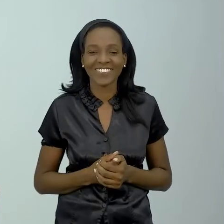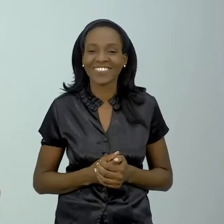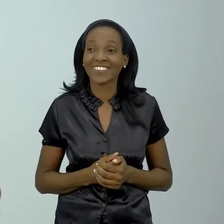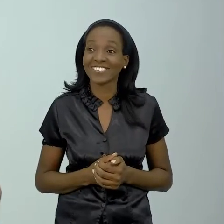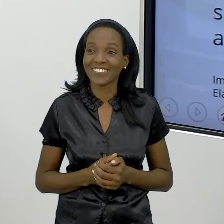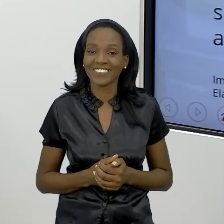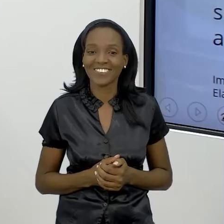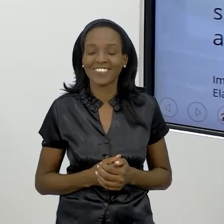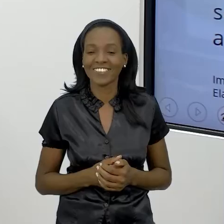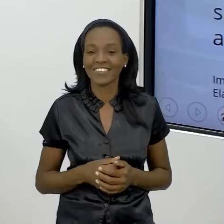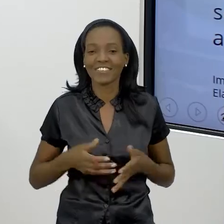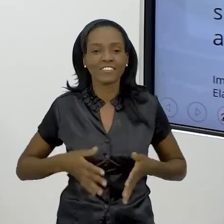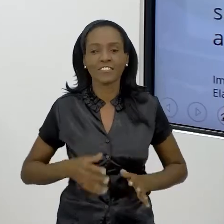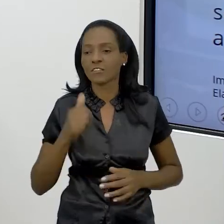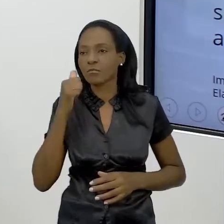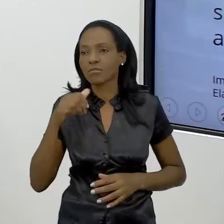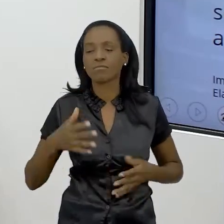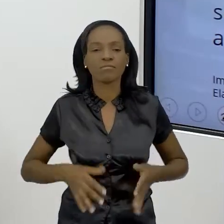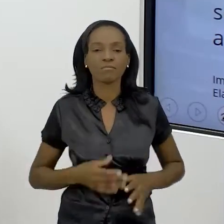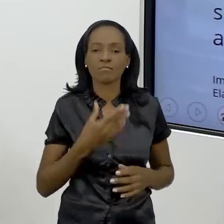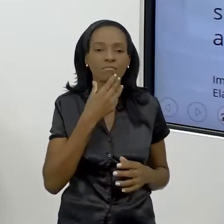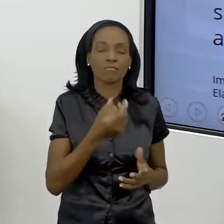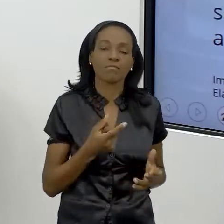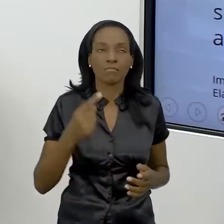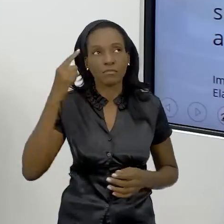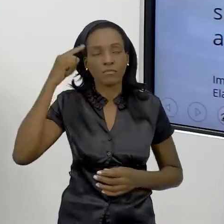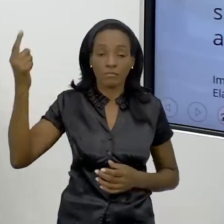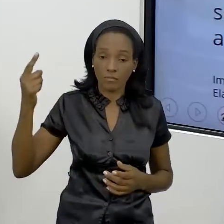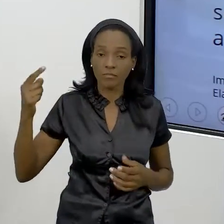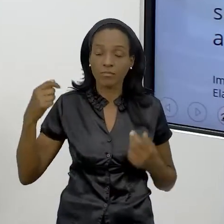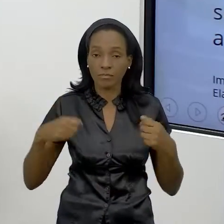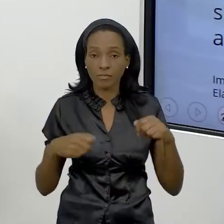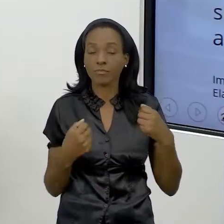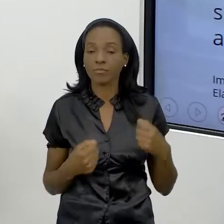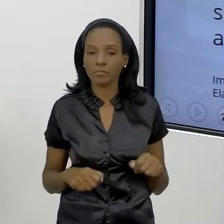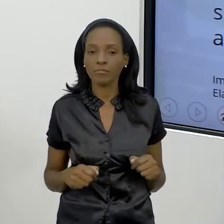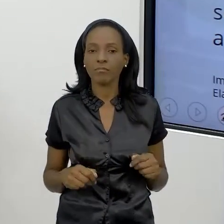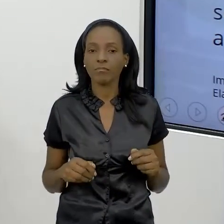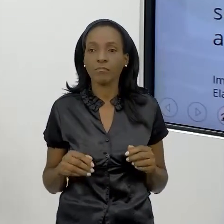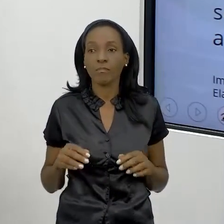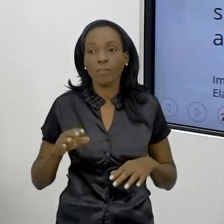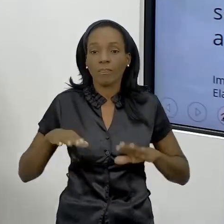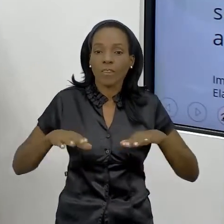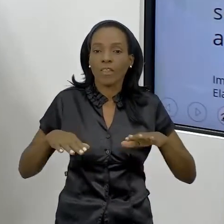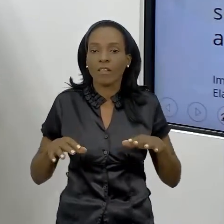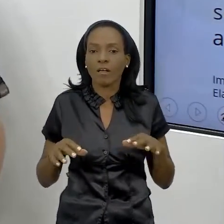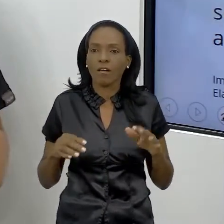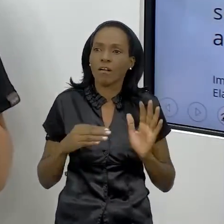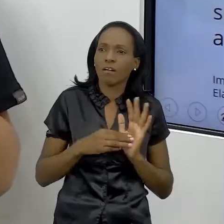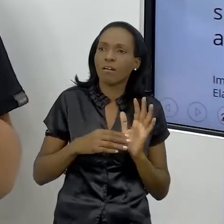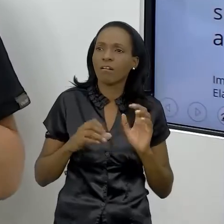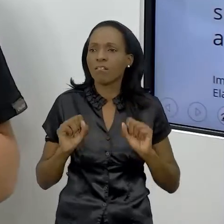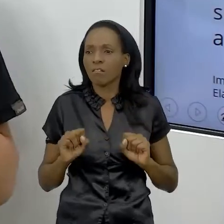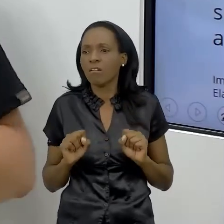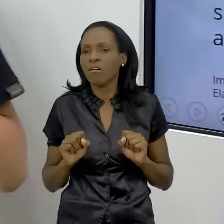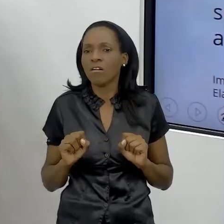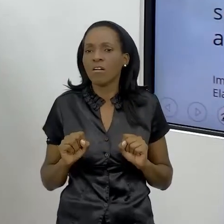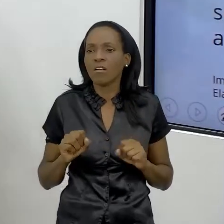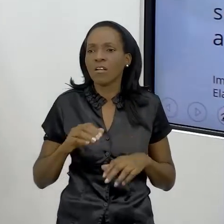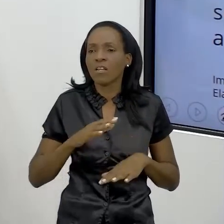gente pode pensar que em algum momento a gente até poderia fazer